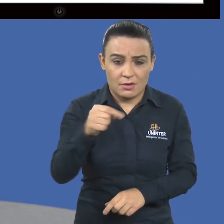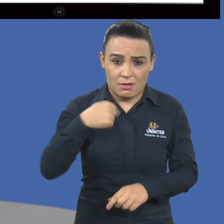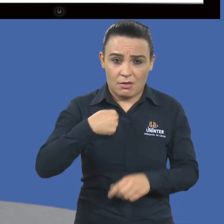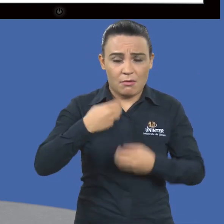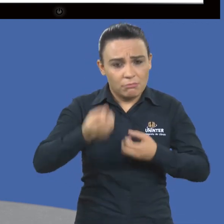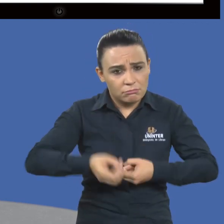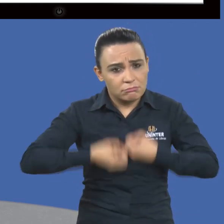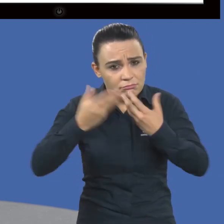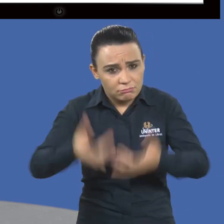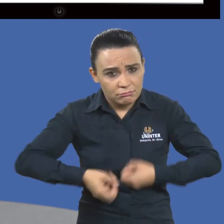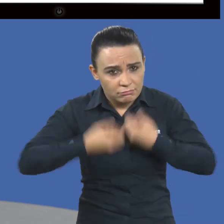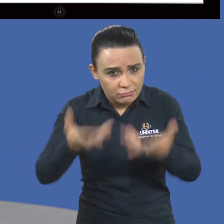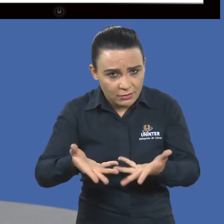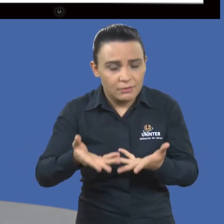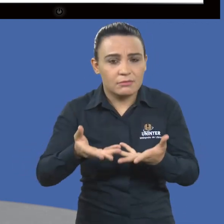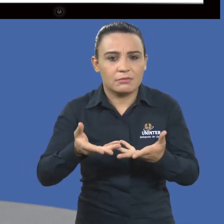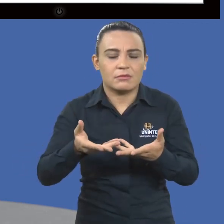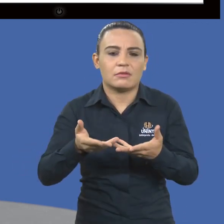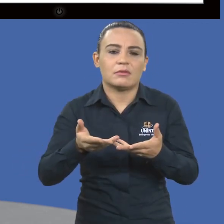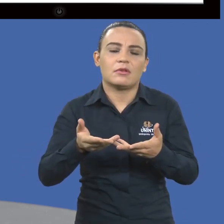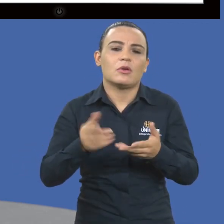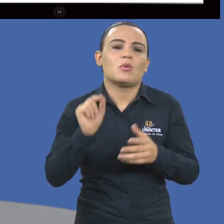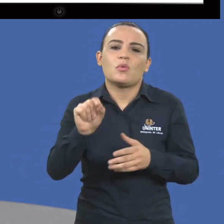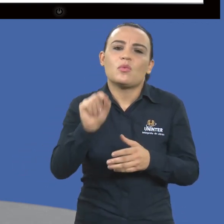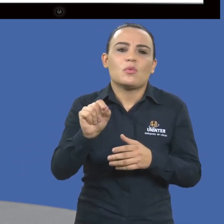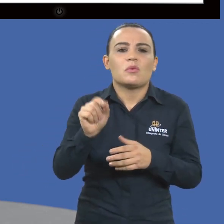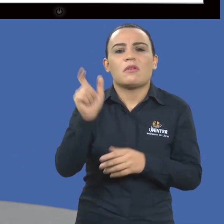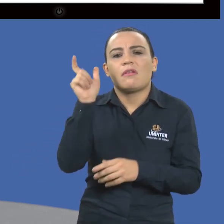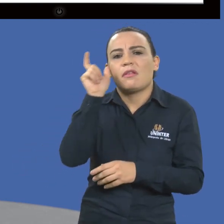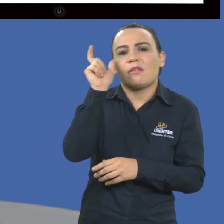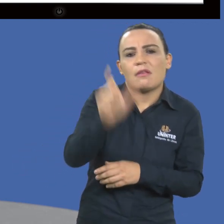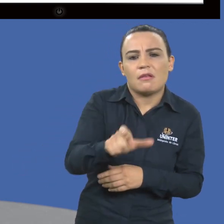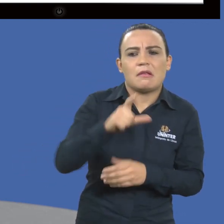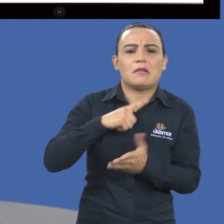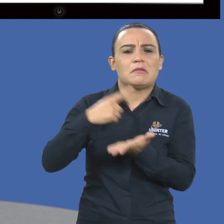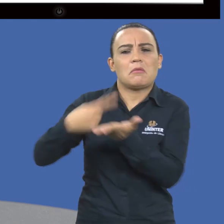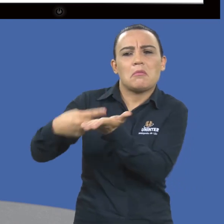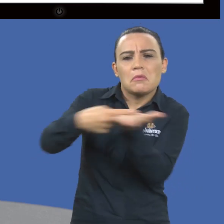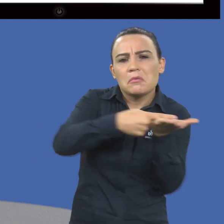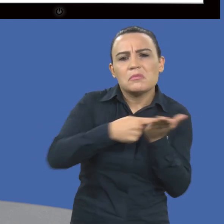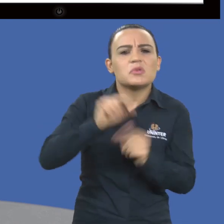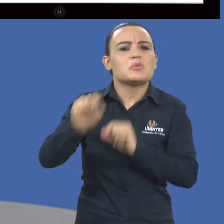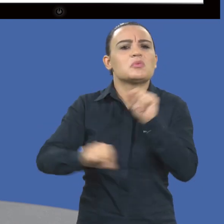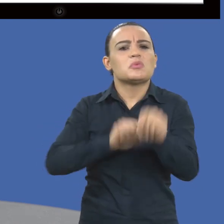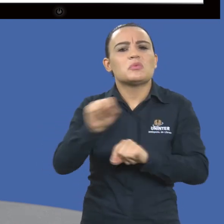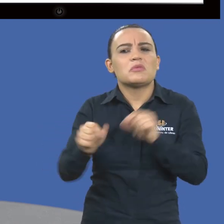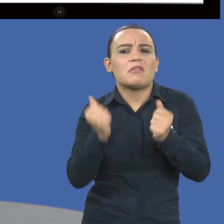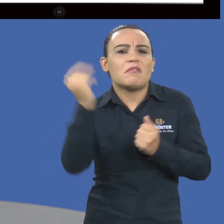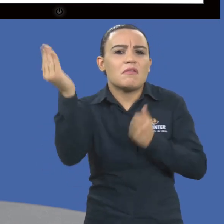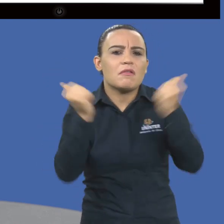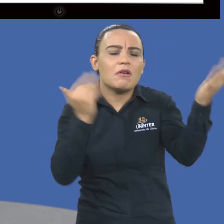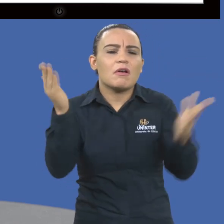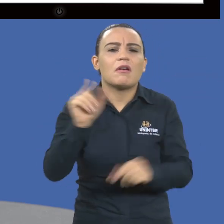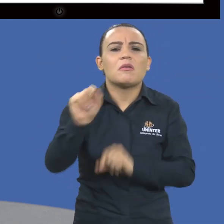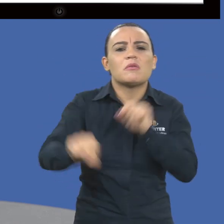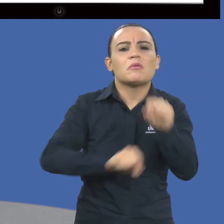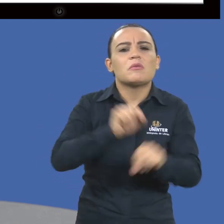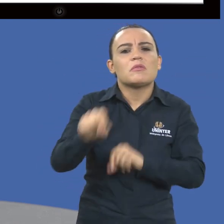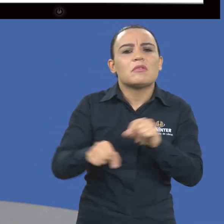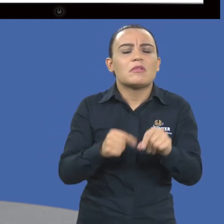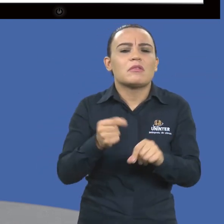Então, a nossa fala é isenta de qualquer compromisso com